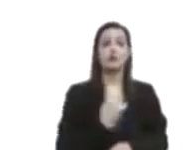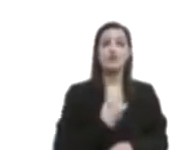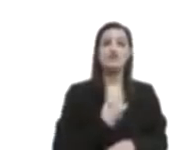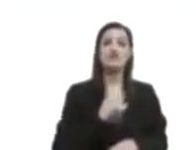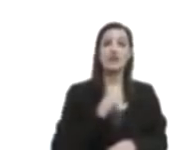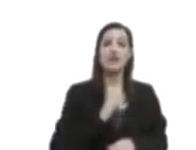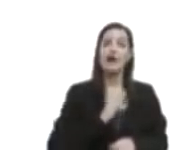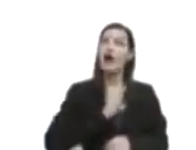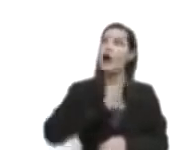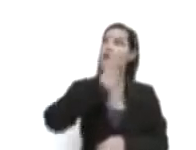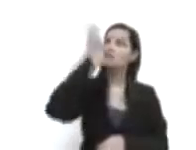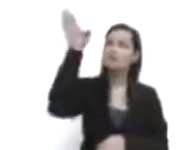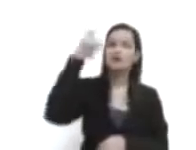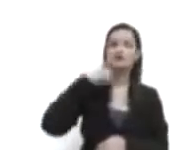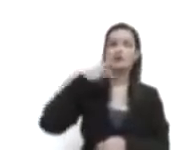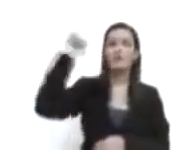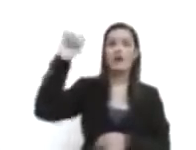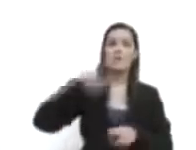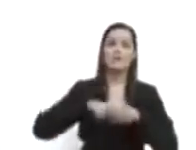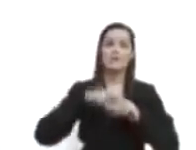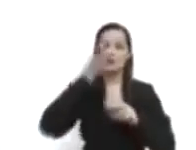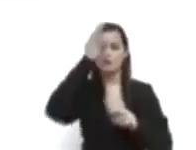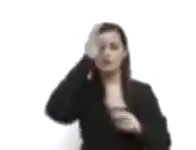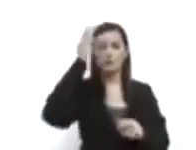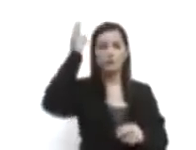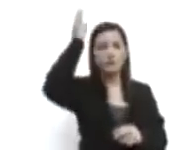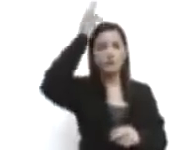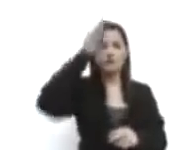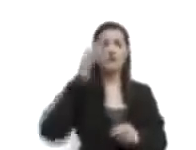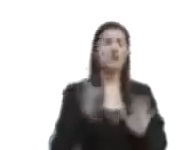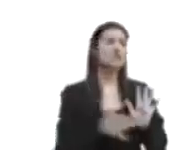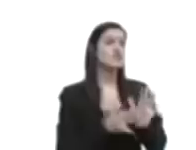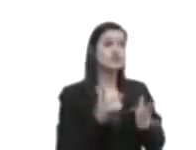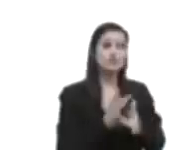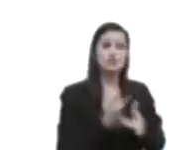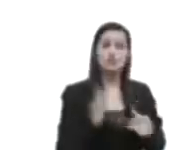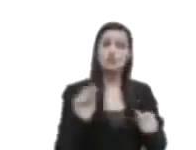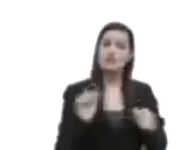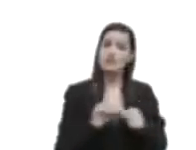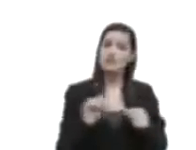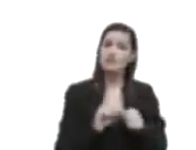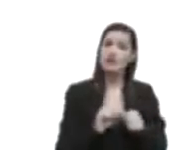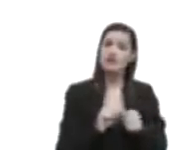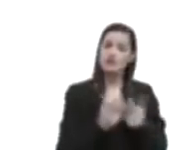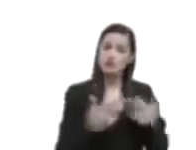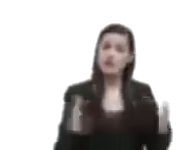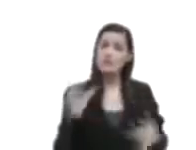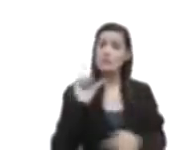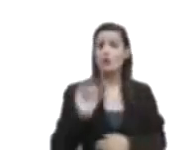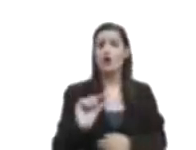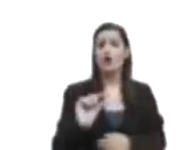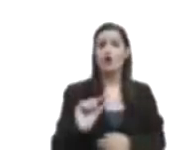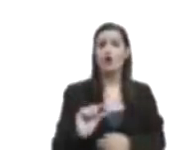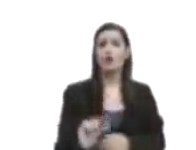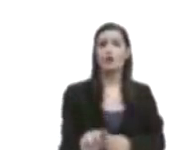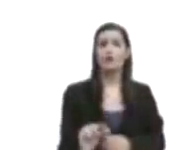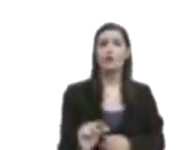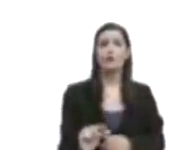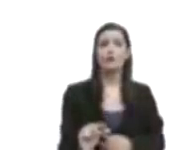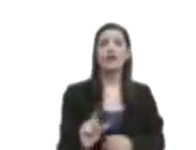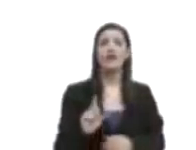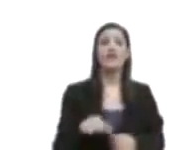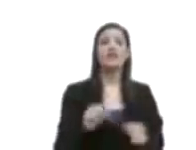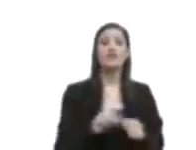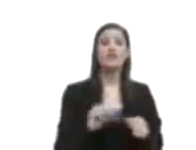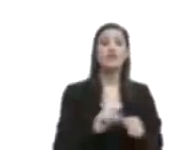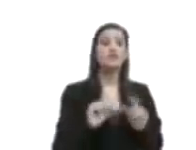Senhor Jesus, ele fez pouca coisa. Ele promoveu a reconciliação entre a raça caída, inimiga,